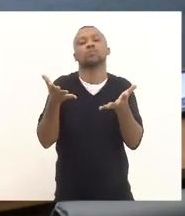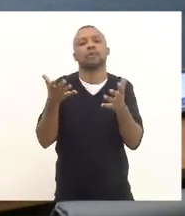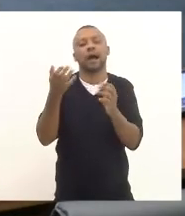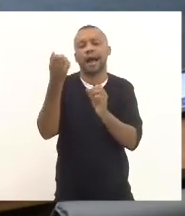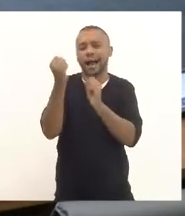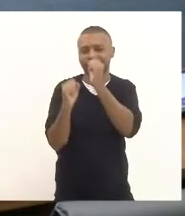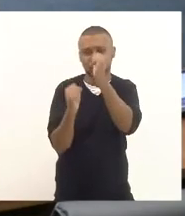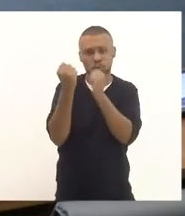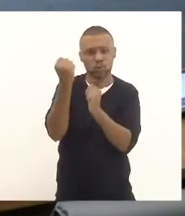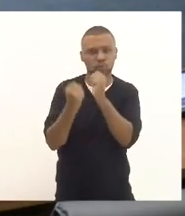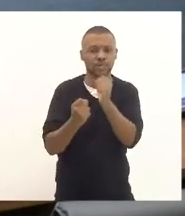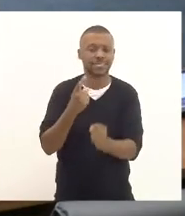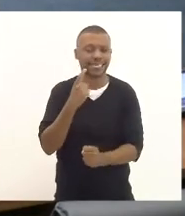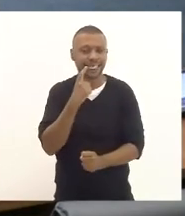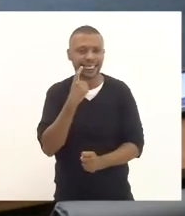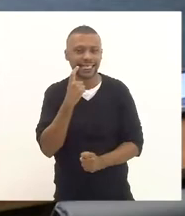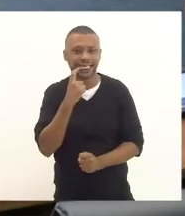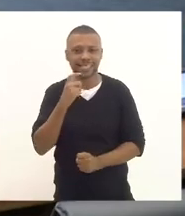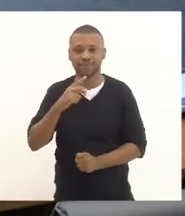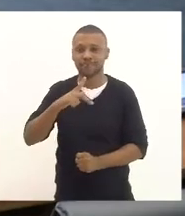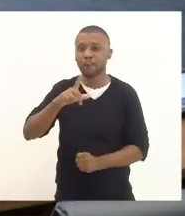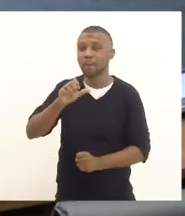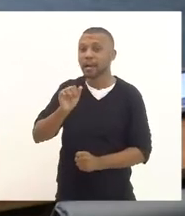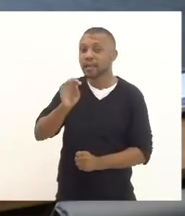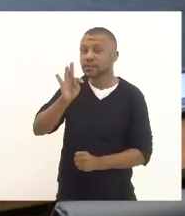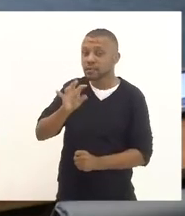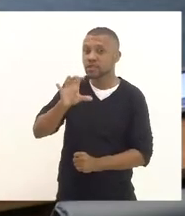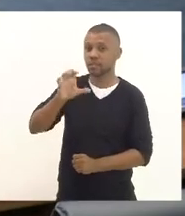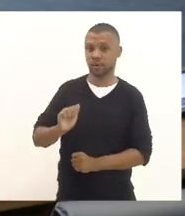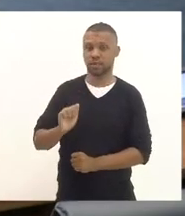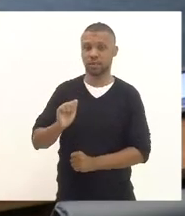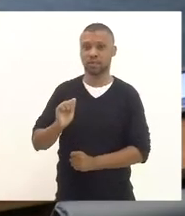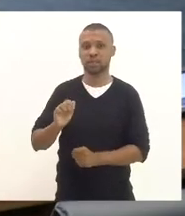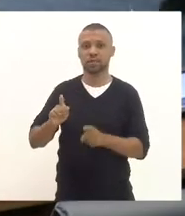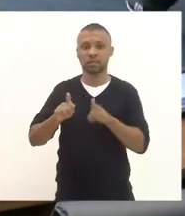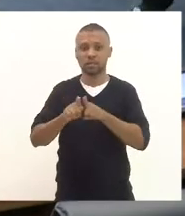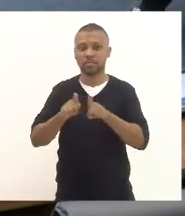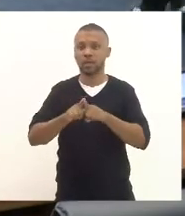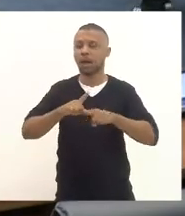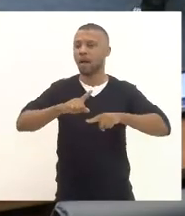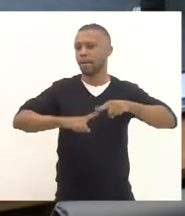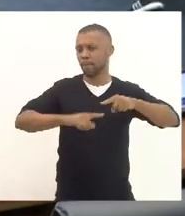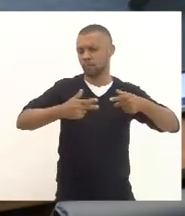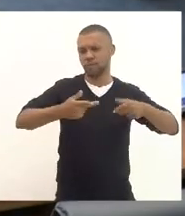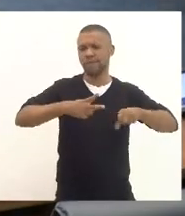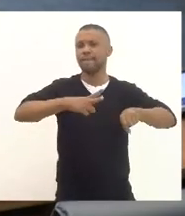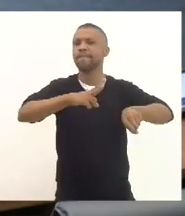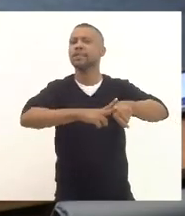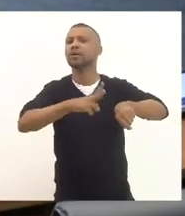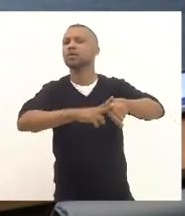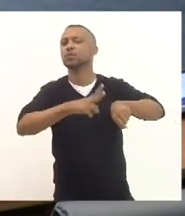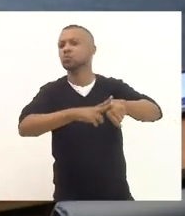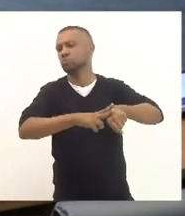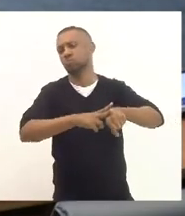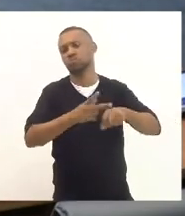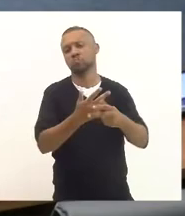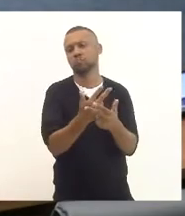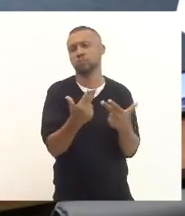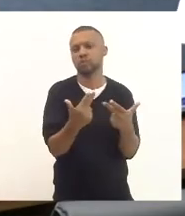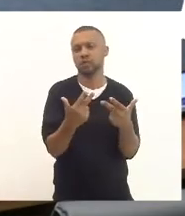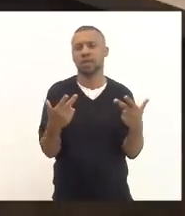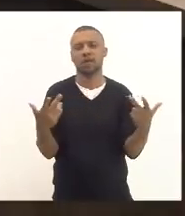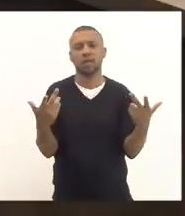plástica e também ao produtos de vidro a mesma